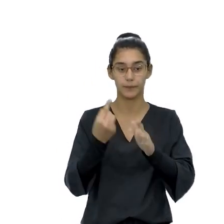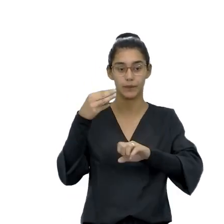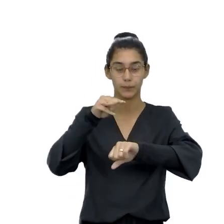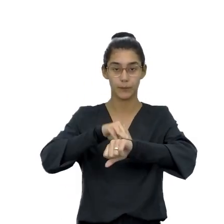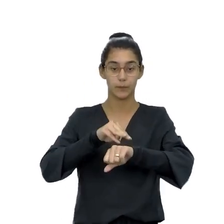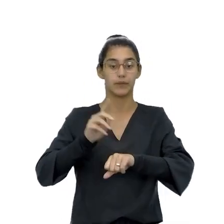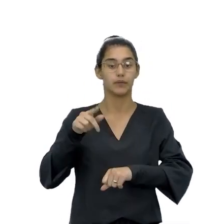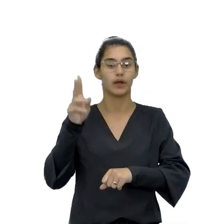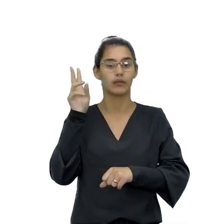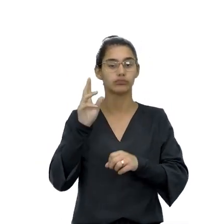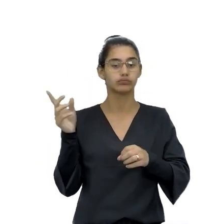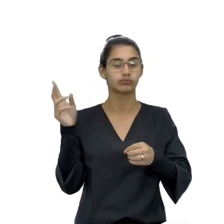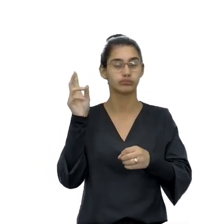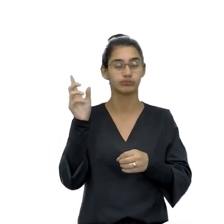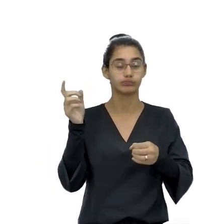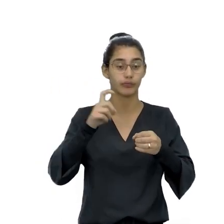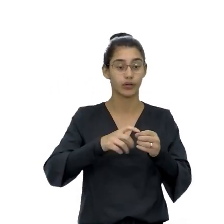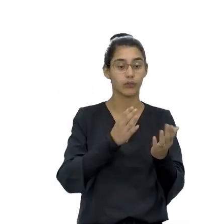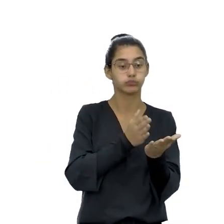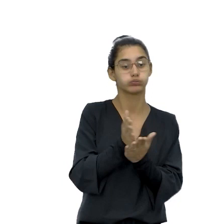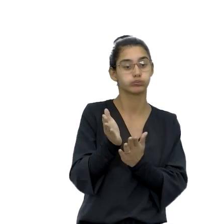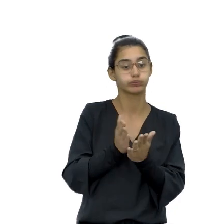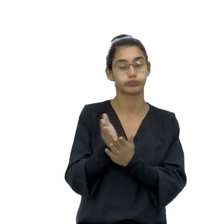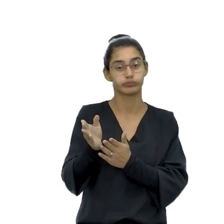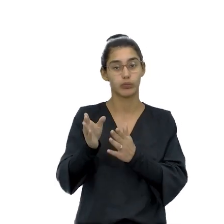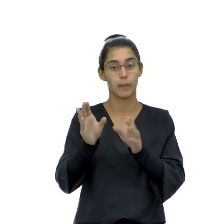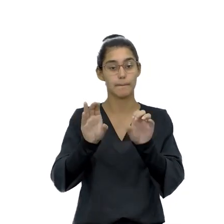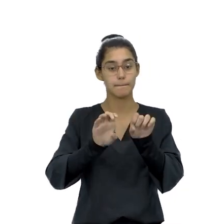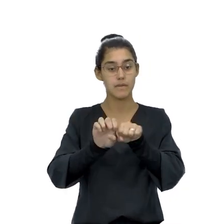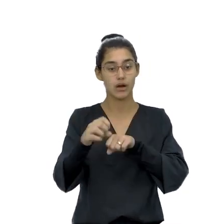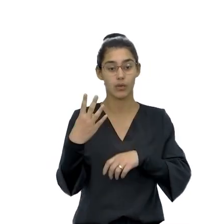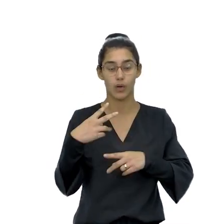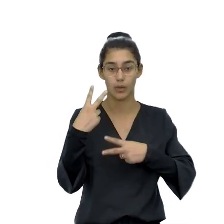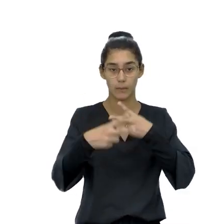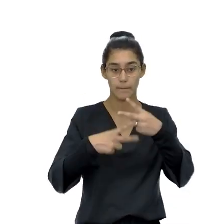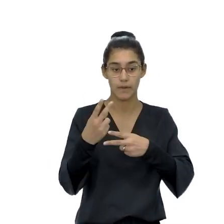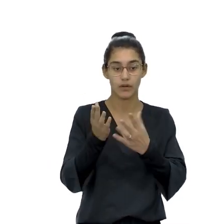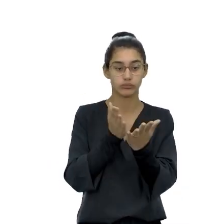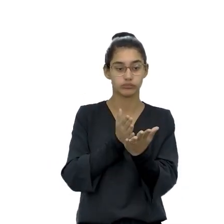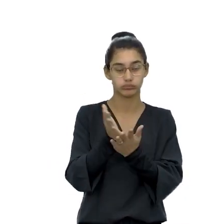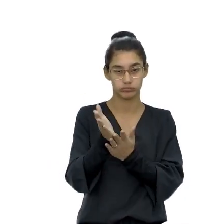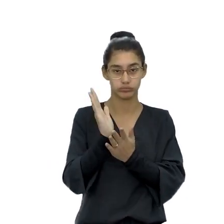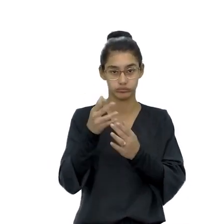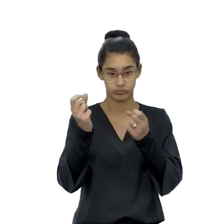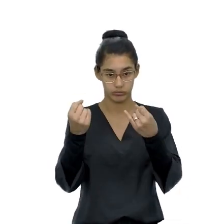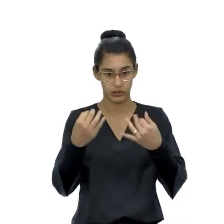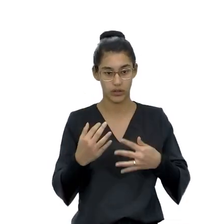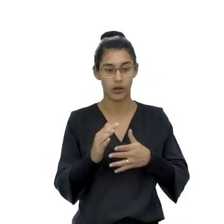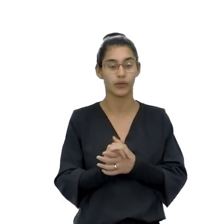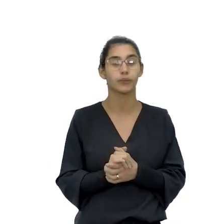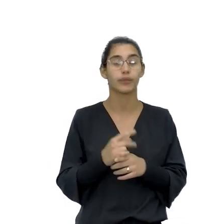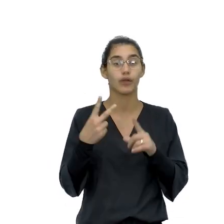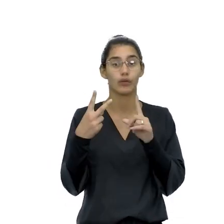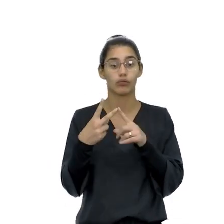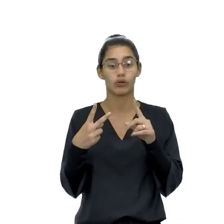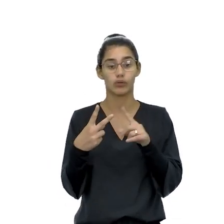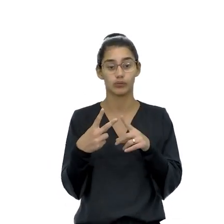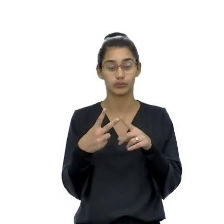momento, é retomarmos o percurso formativo do quarto bimestre com a linha do tempo. No segundo